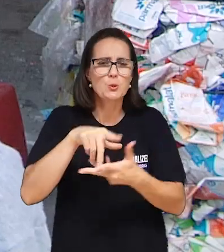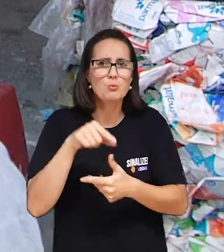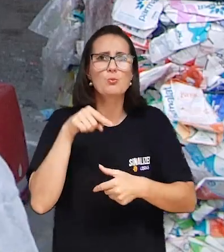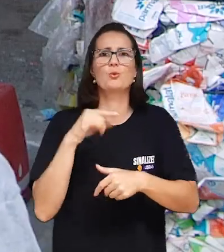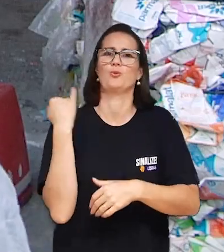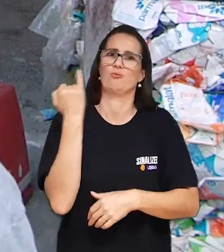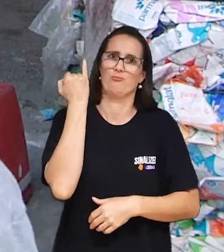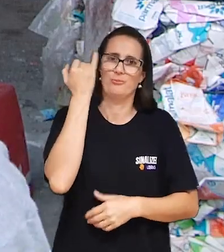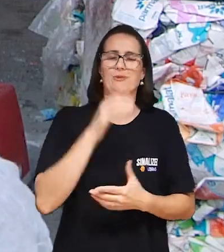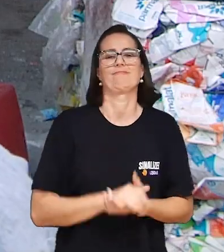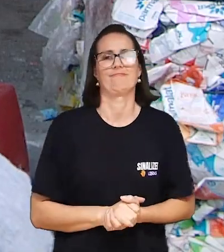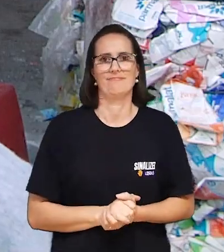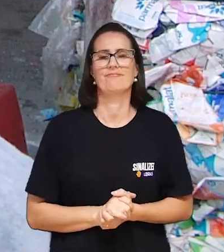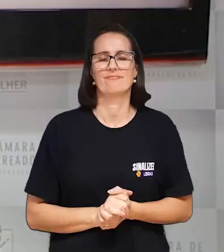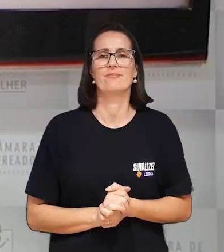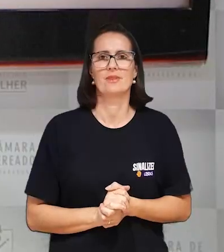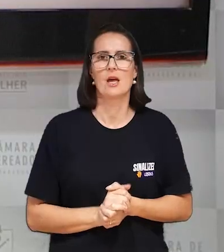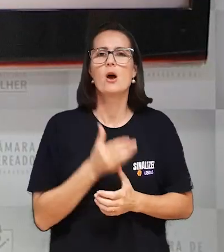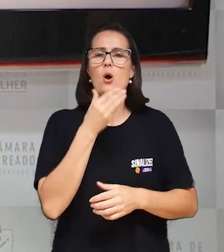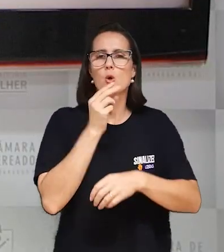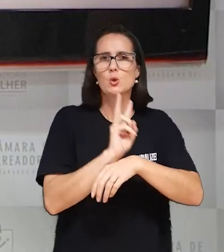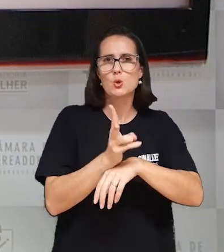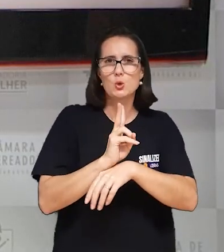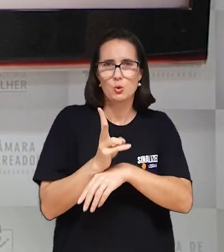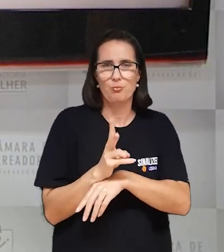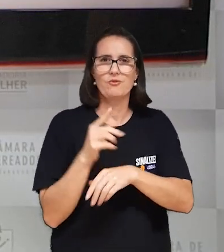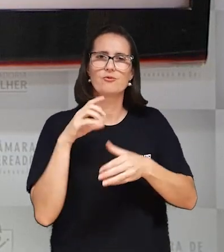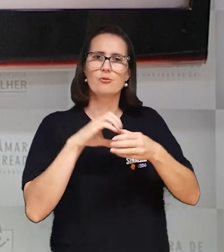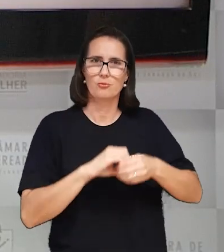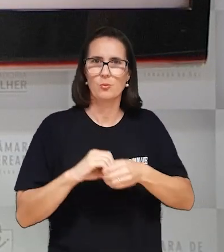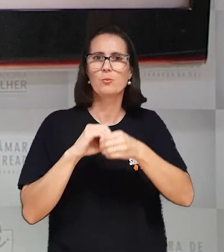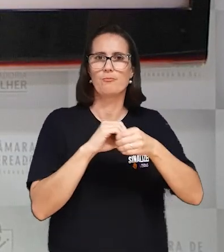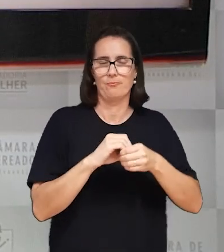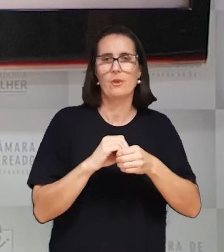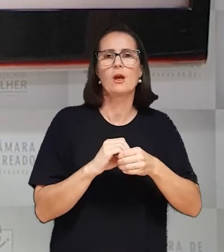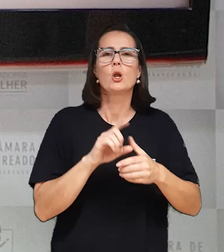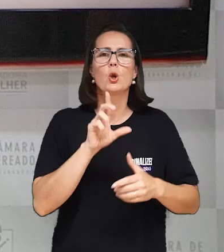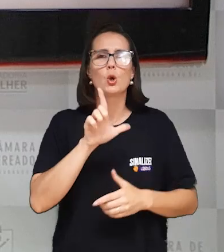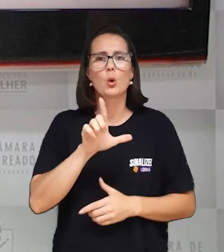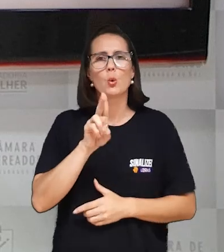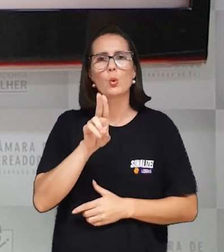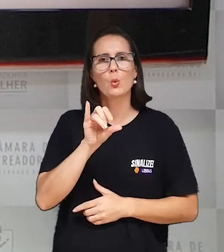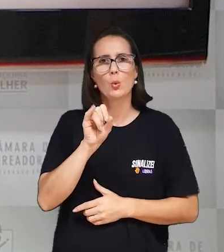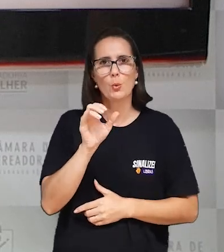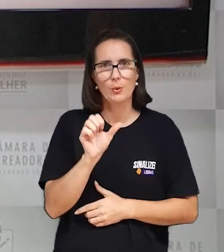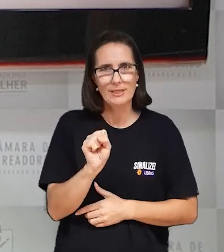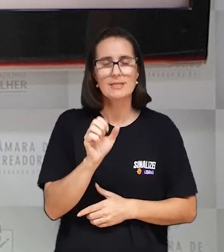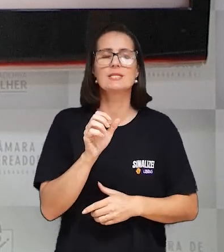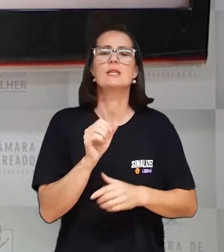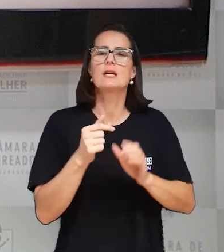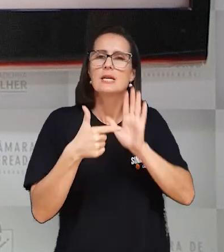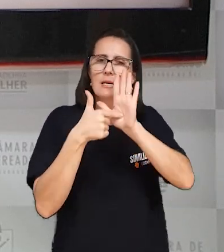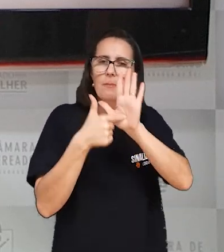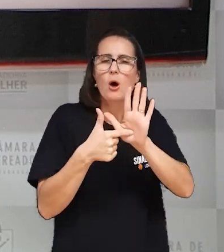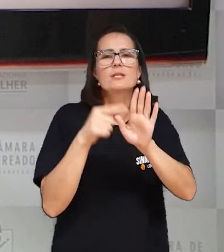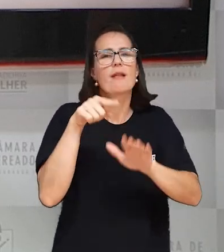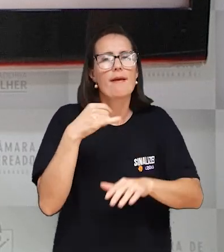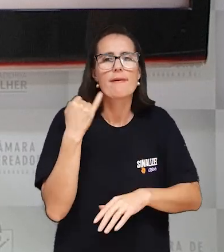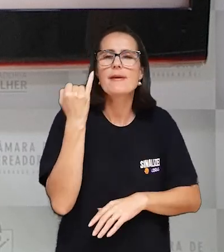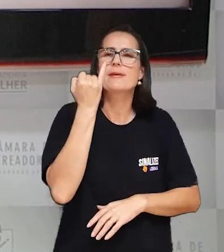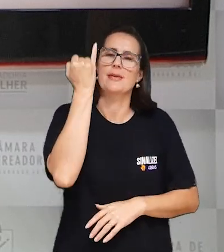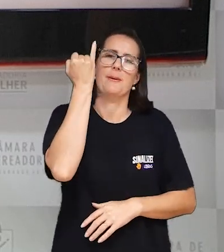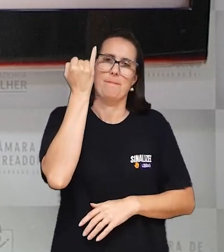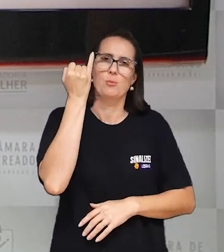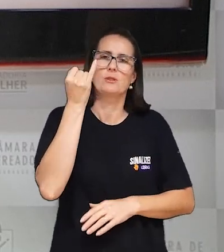é importante para o país e também para o mundo. O supervisor de manejo de resíduos sólidos do SAMAI, Luiz Antônio França,